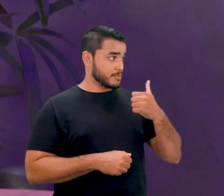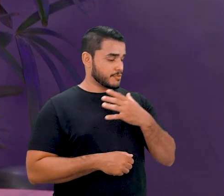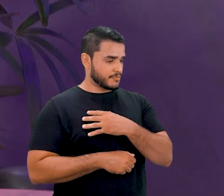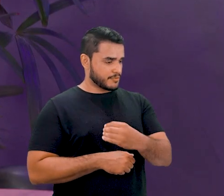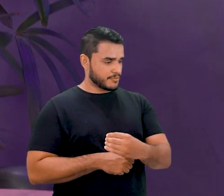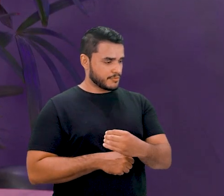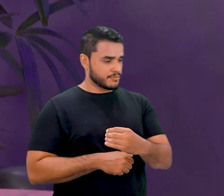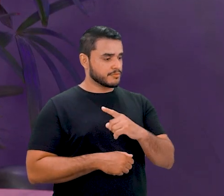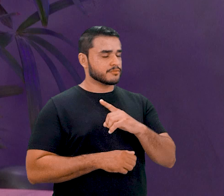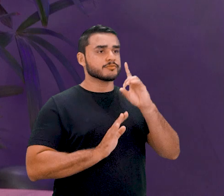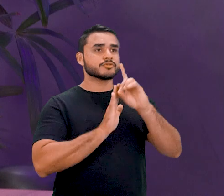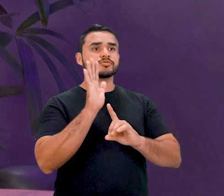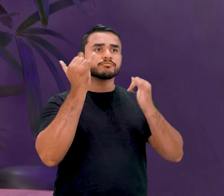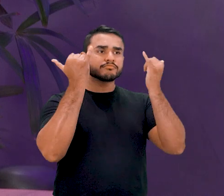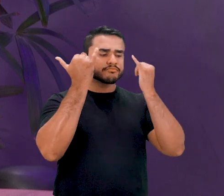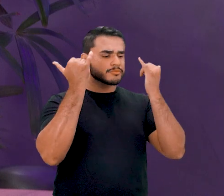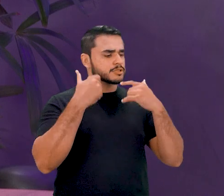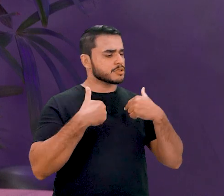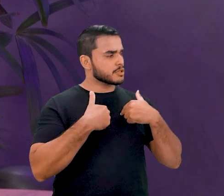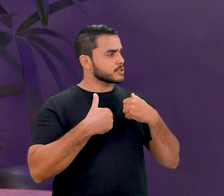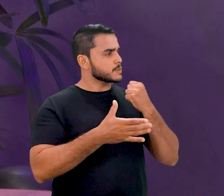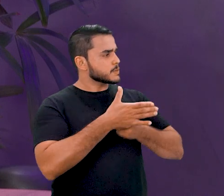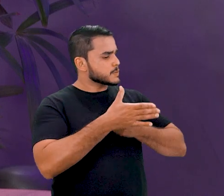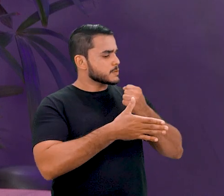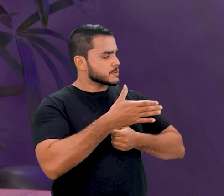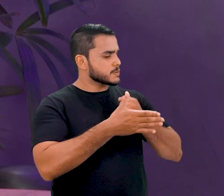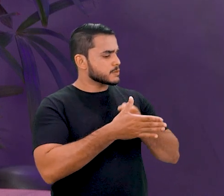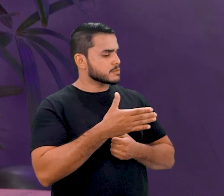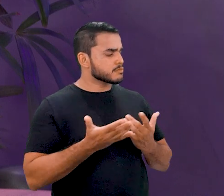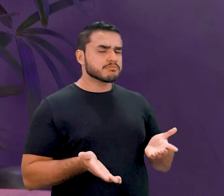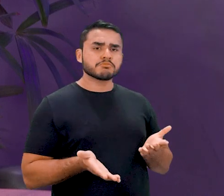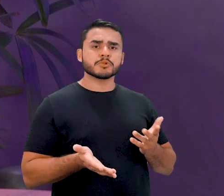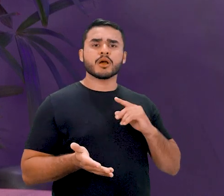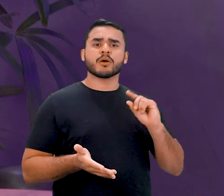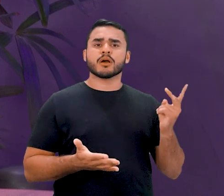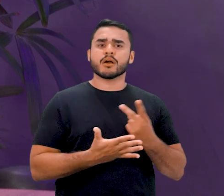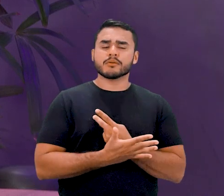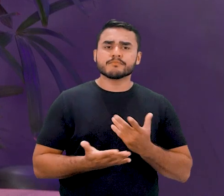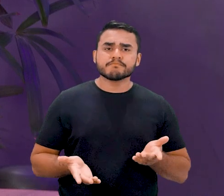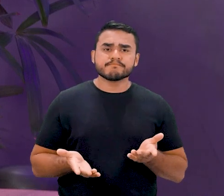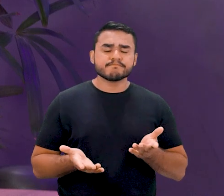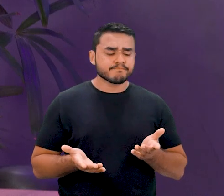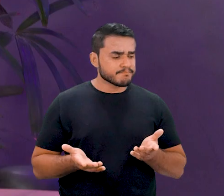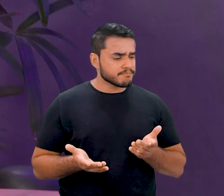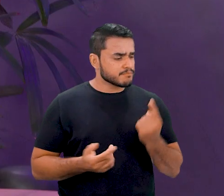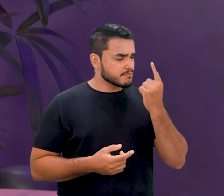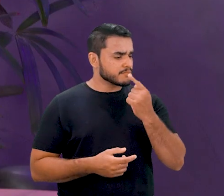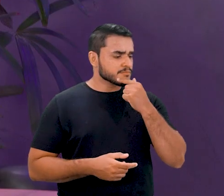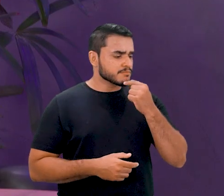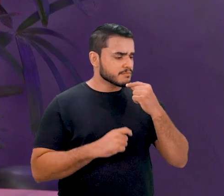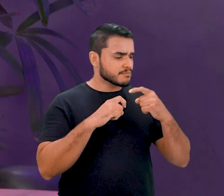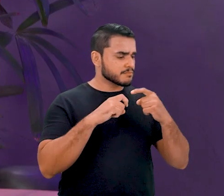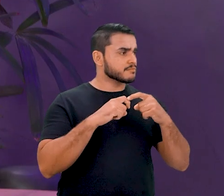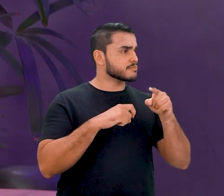tinha acesso à informação, eu já brigava pelos meus direitos. Mas, por algum motivo, eu deixei que um médico